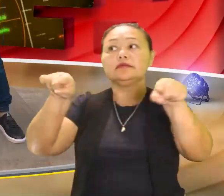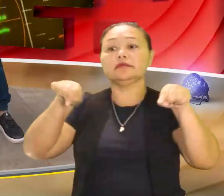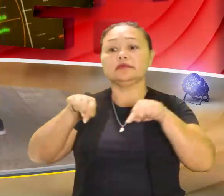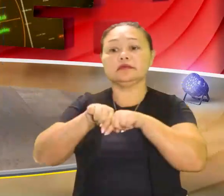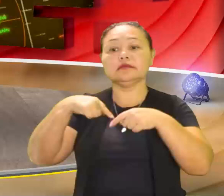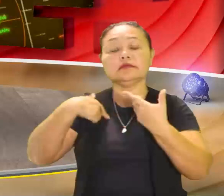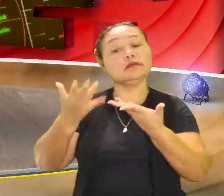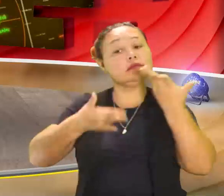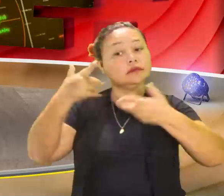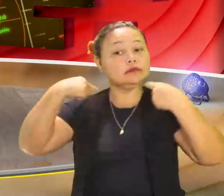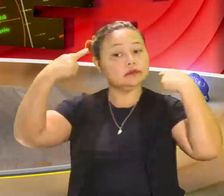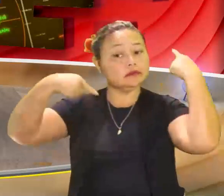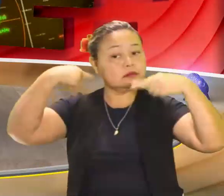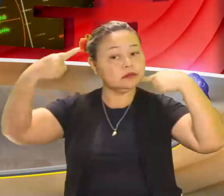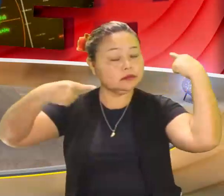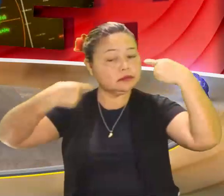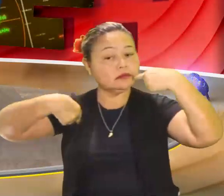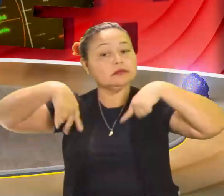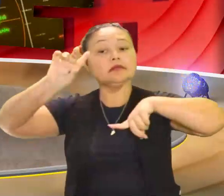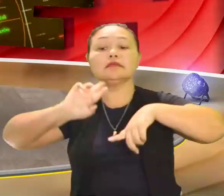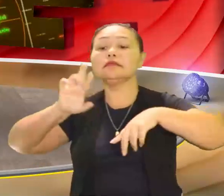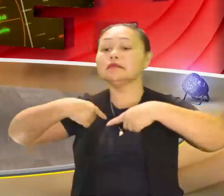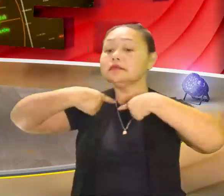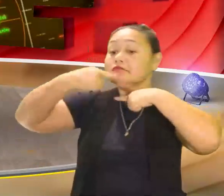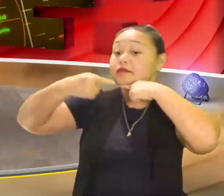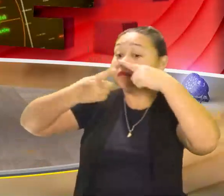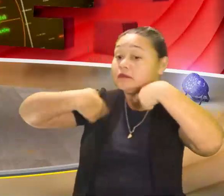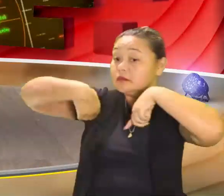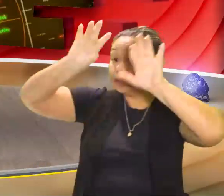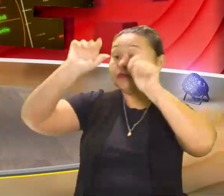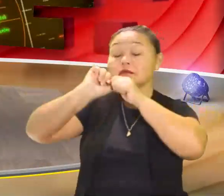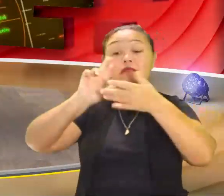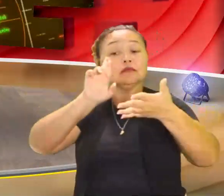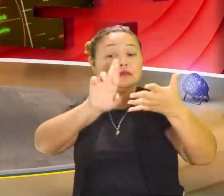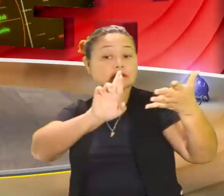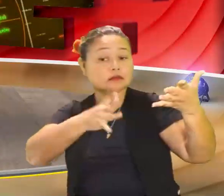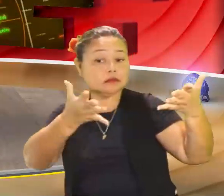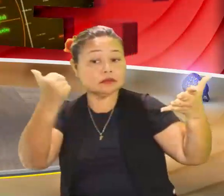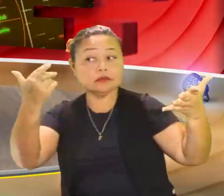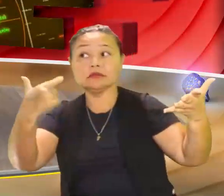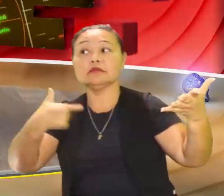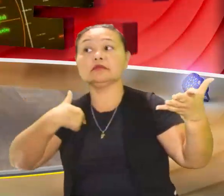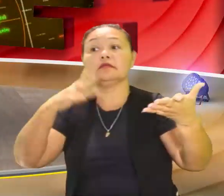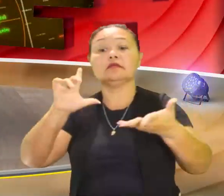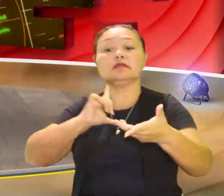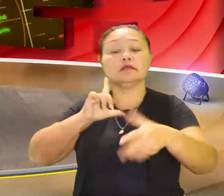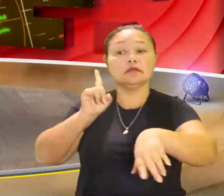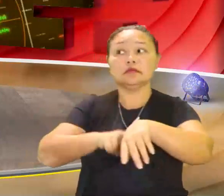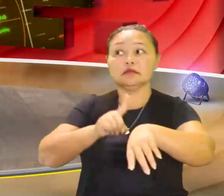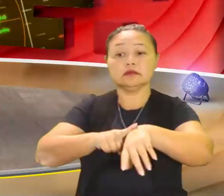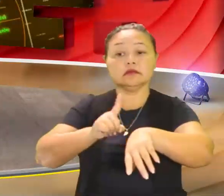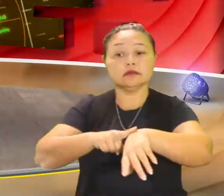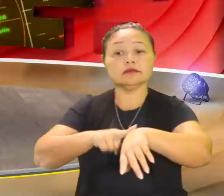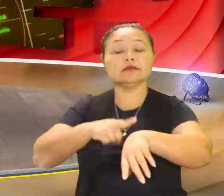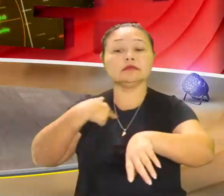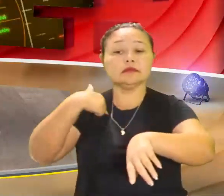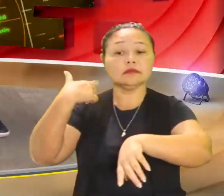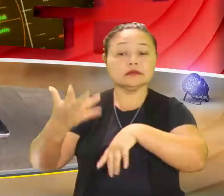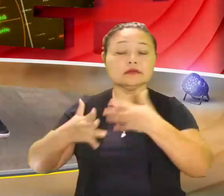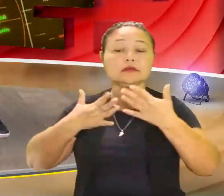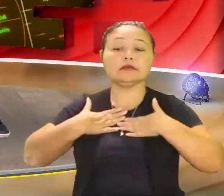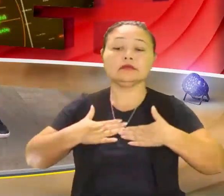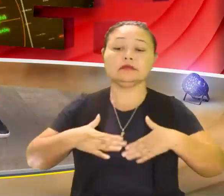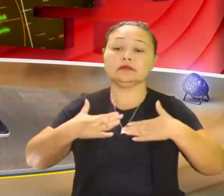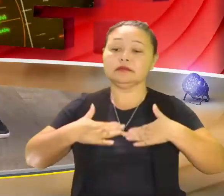Atividade de sala tá te enlouquecendo. Joga a dúvida pro alto, vamos resolvendo. Tá não, né? Tá tranquilo,